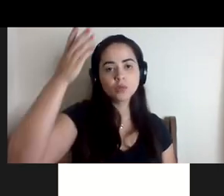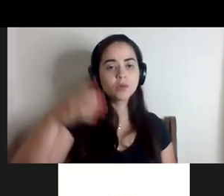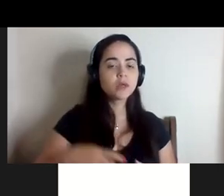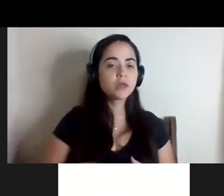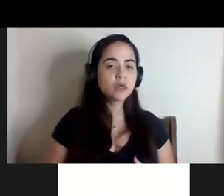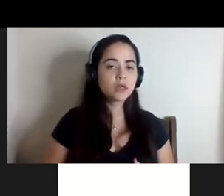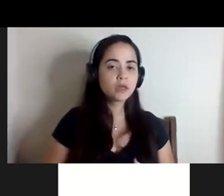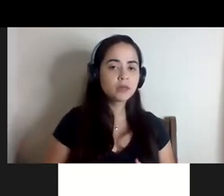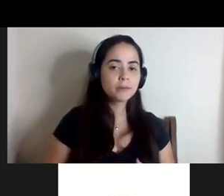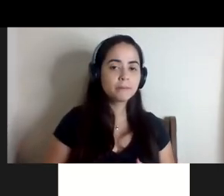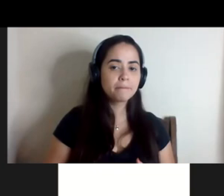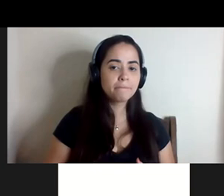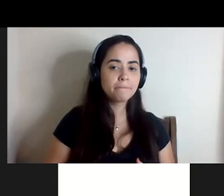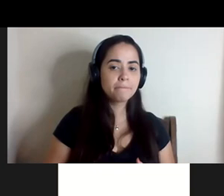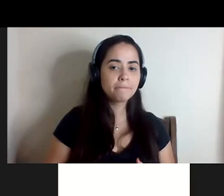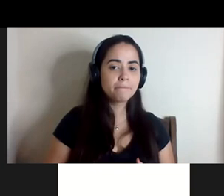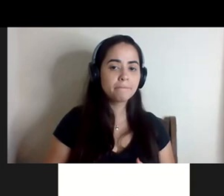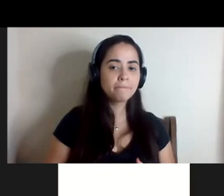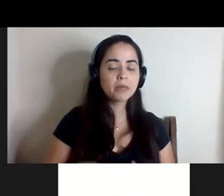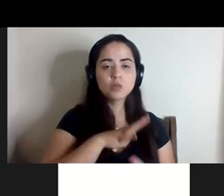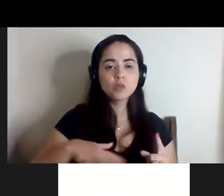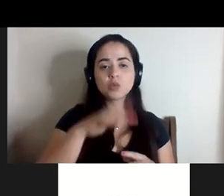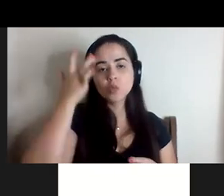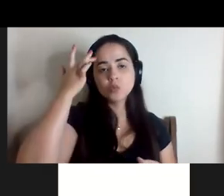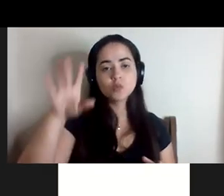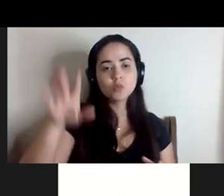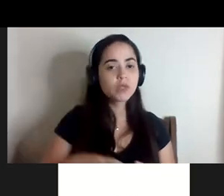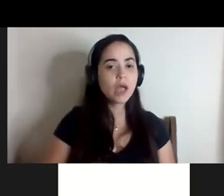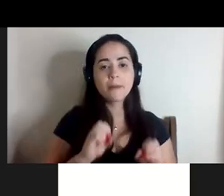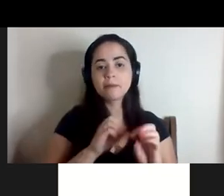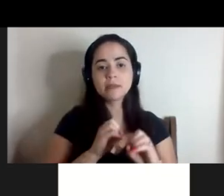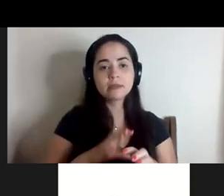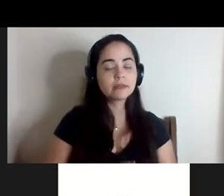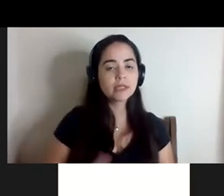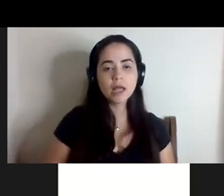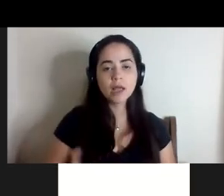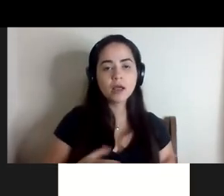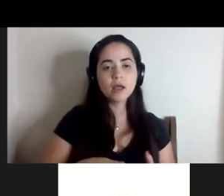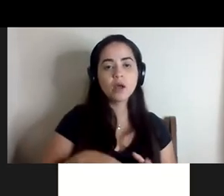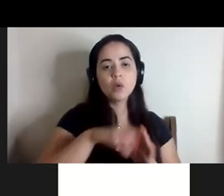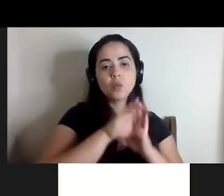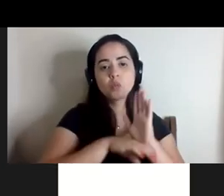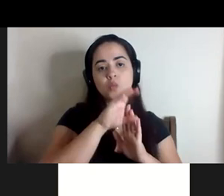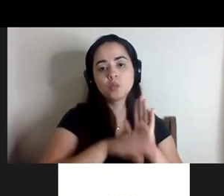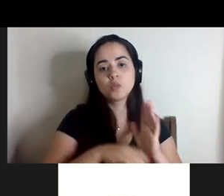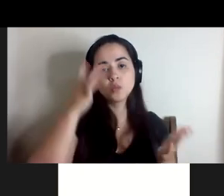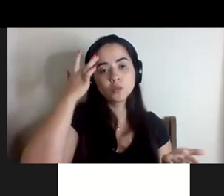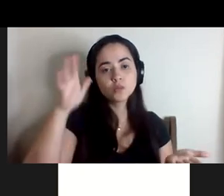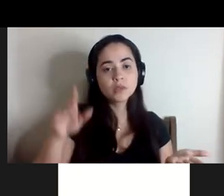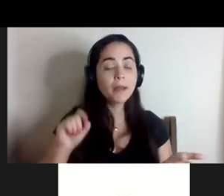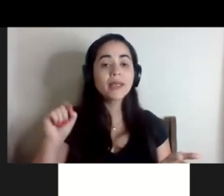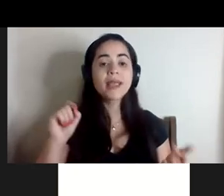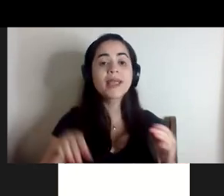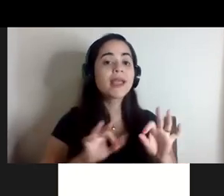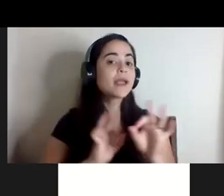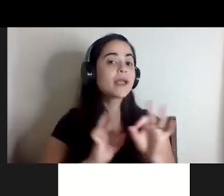cursos suficientes em sociologia para dar conta do currículo que eu nem sei quem